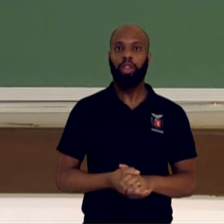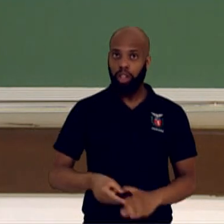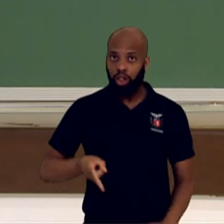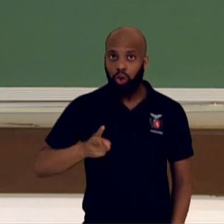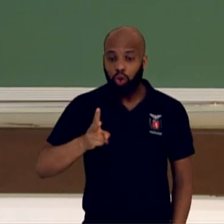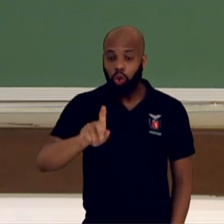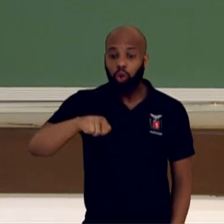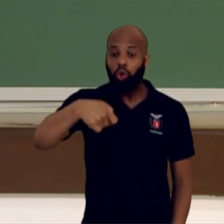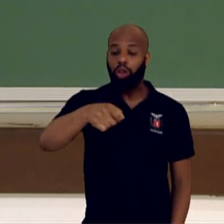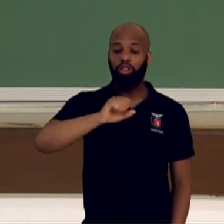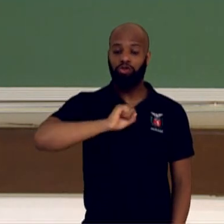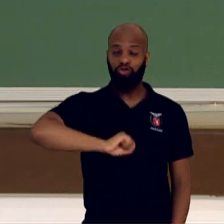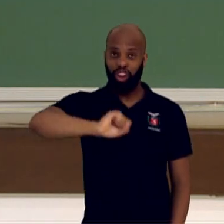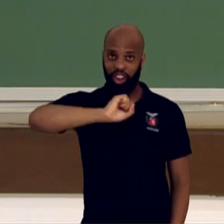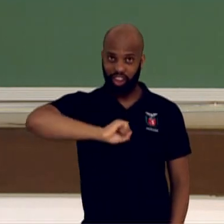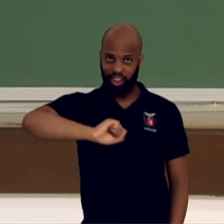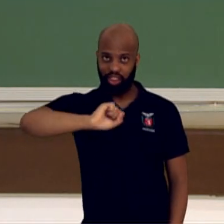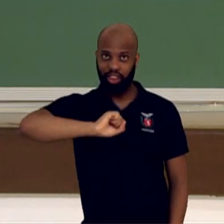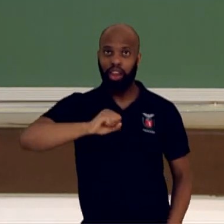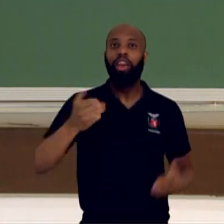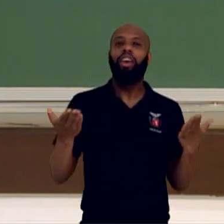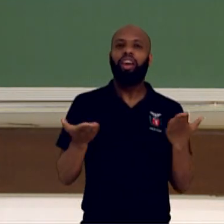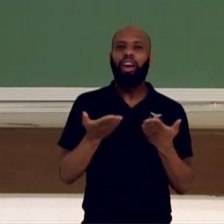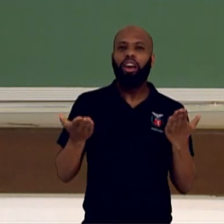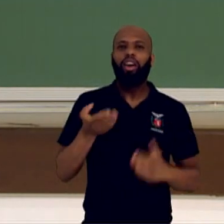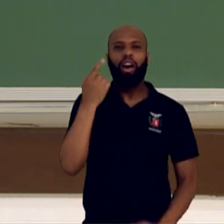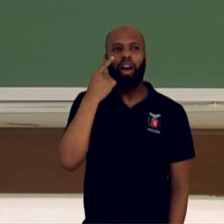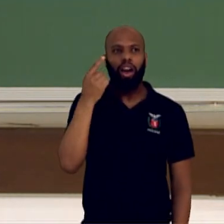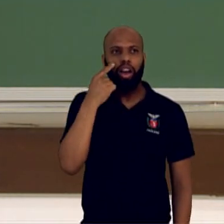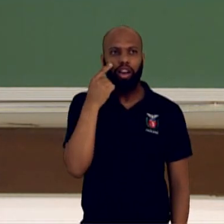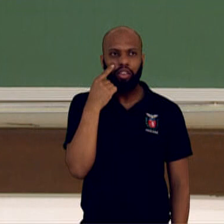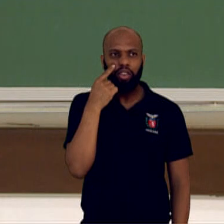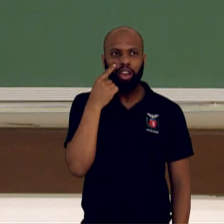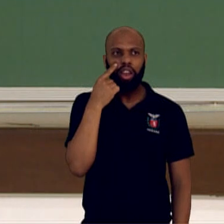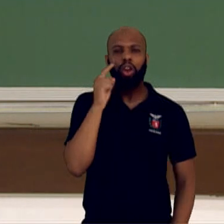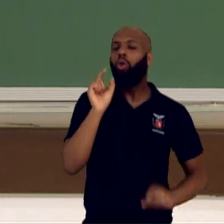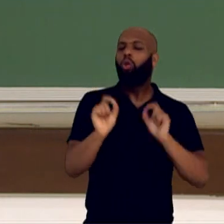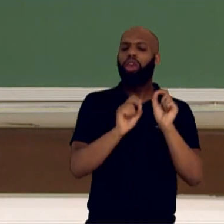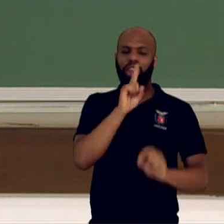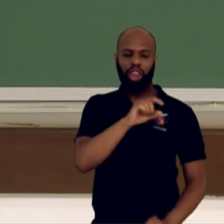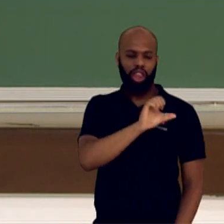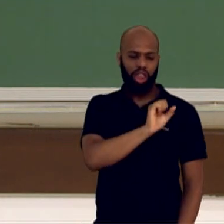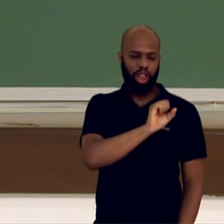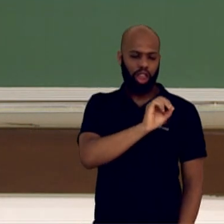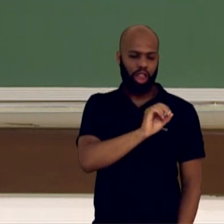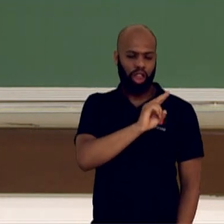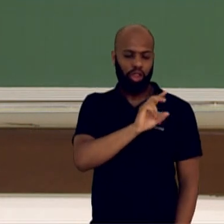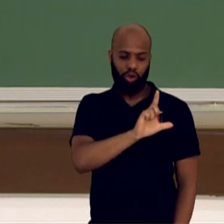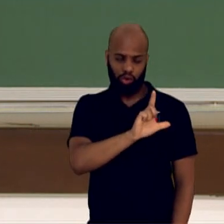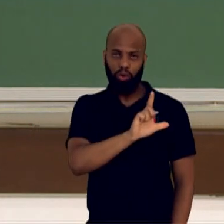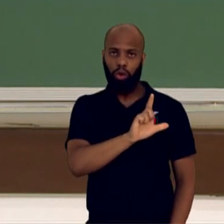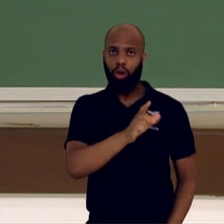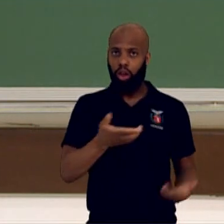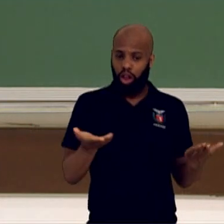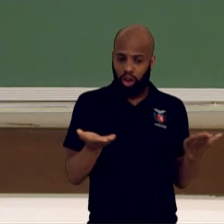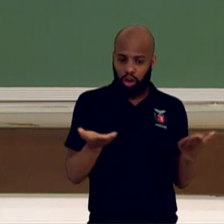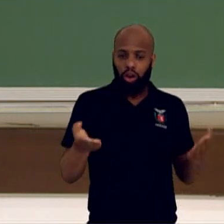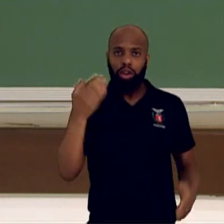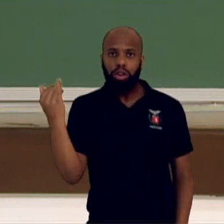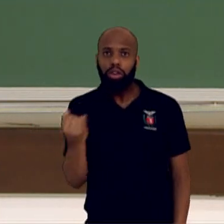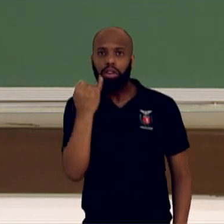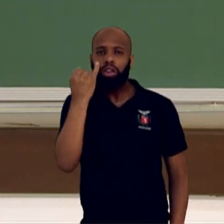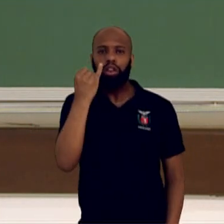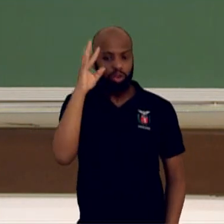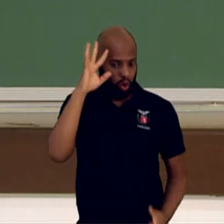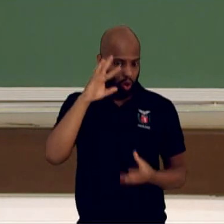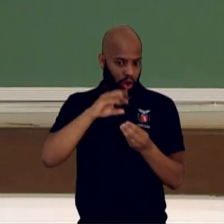Continuando sobre o funk. Então agora a gente entendeu que é um pouquinho a soul music e é importante para a gente poder entender o